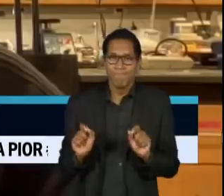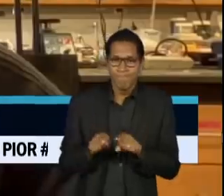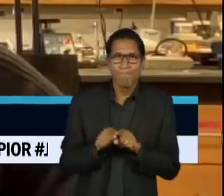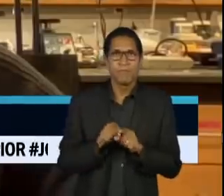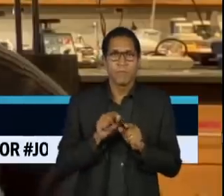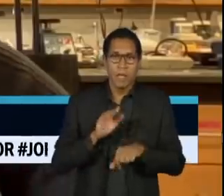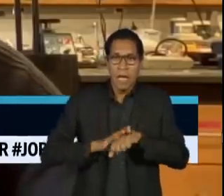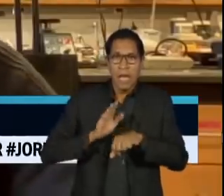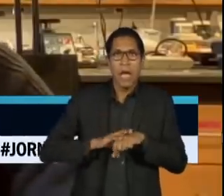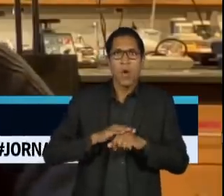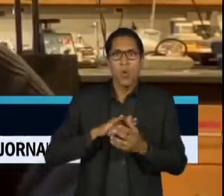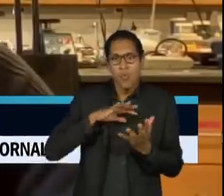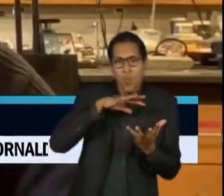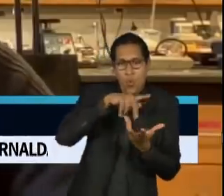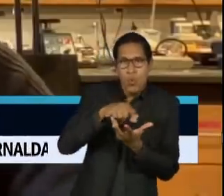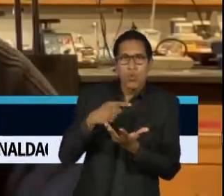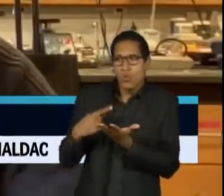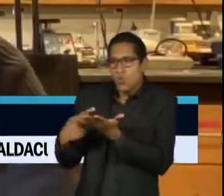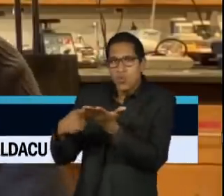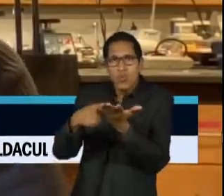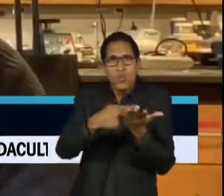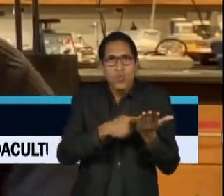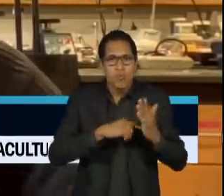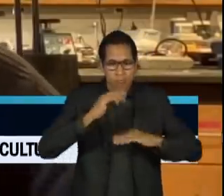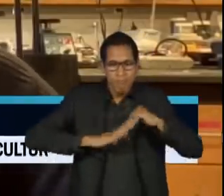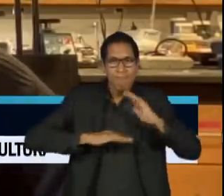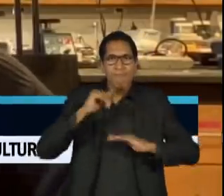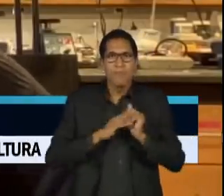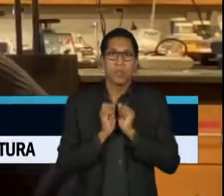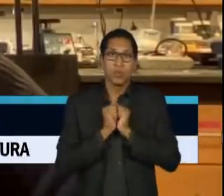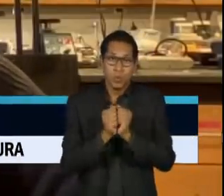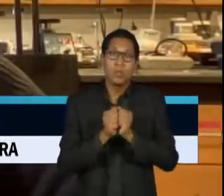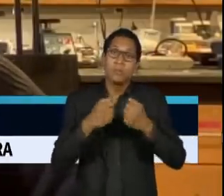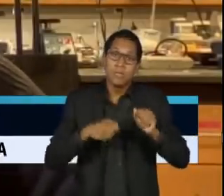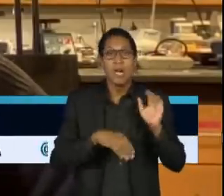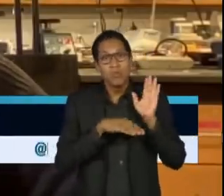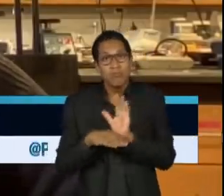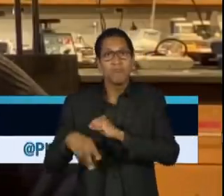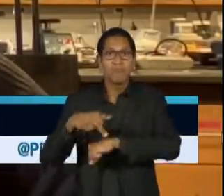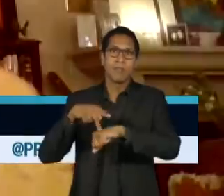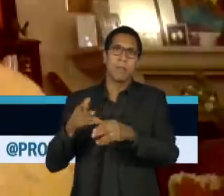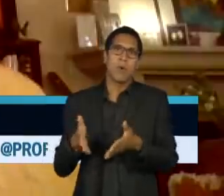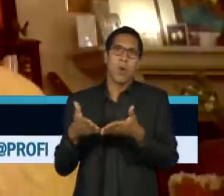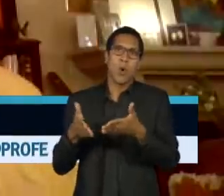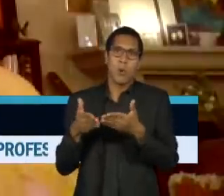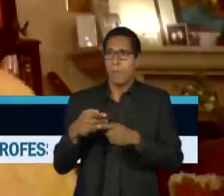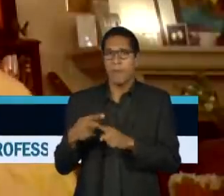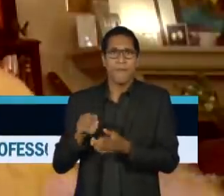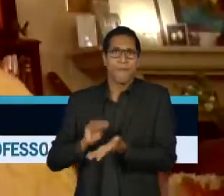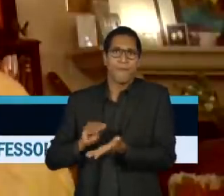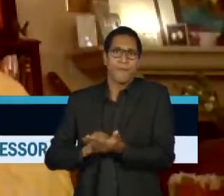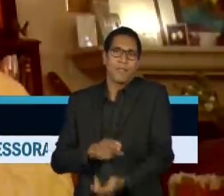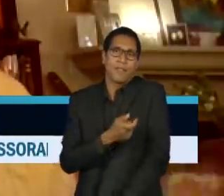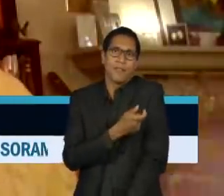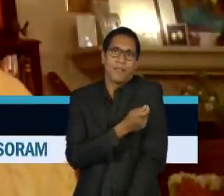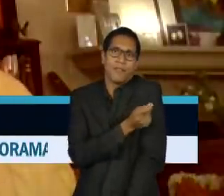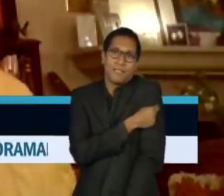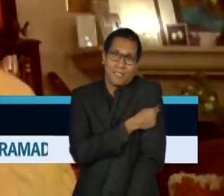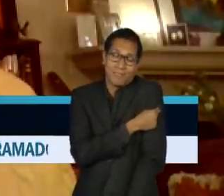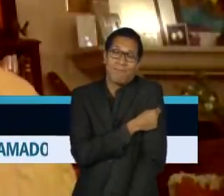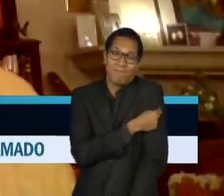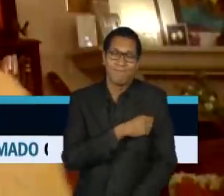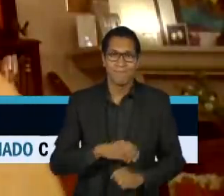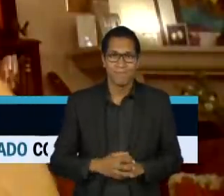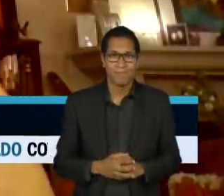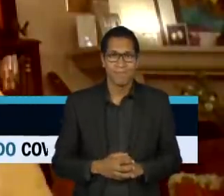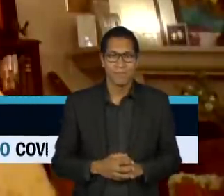e precisa de assistência vacinal para os países mais pobres que não têm acesso a vacinas. Não é caridade dos países ricos ou os países